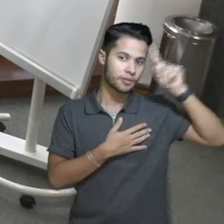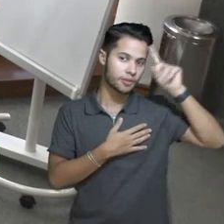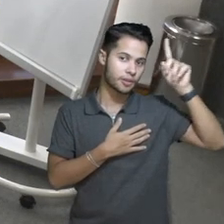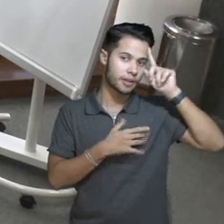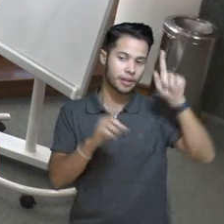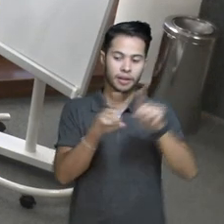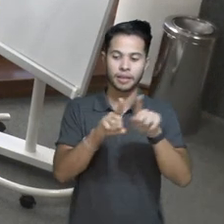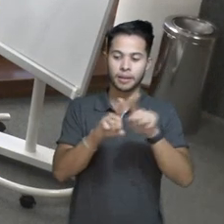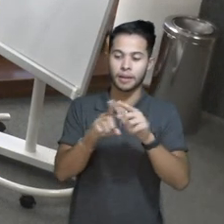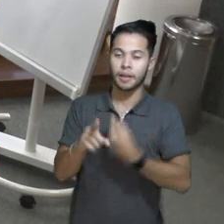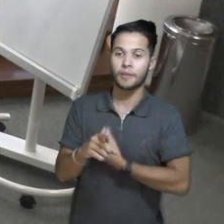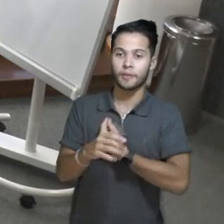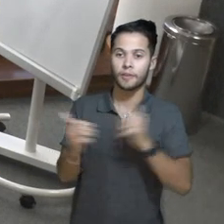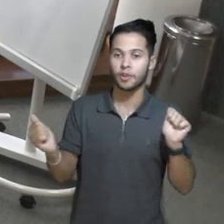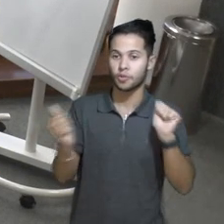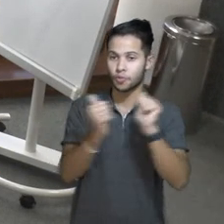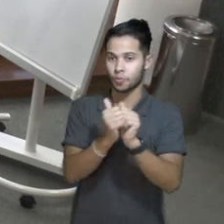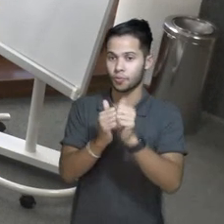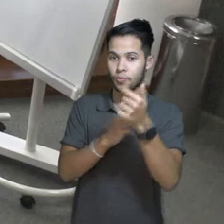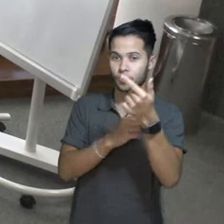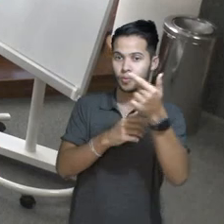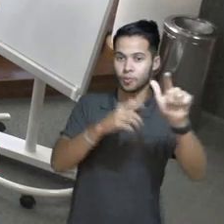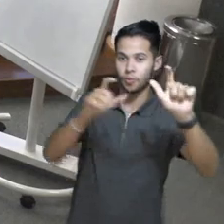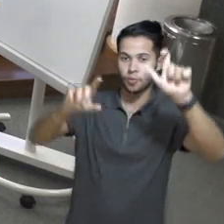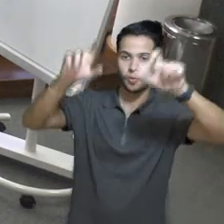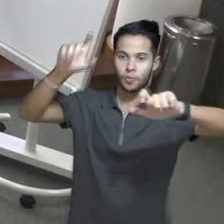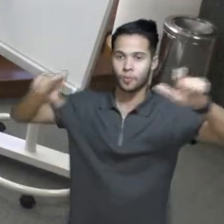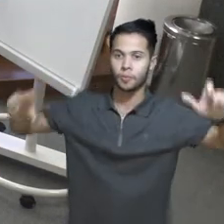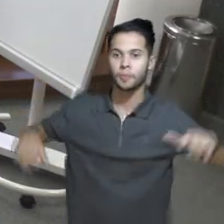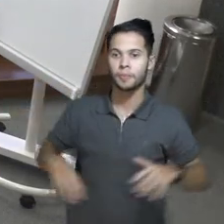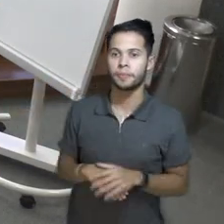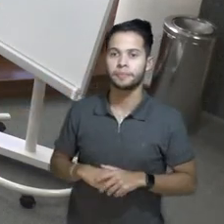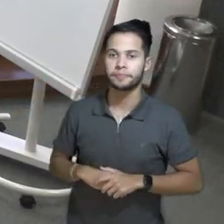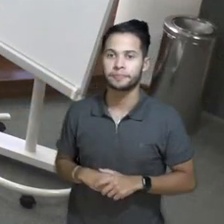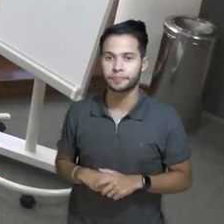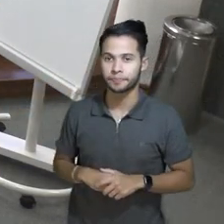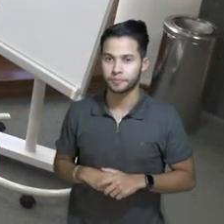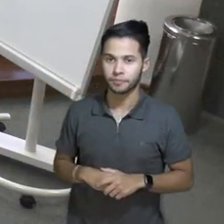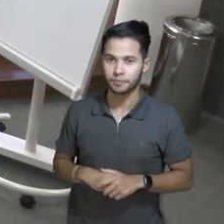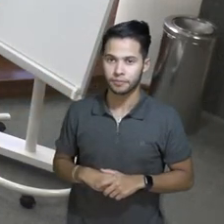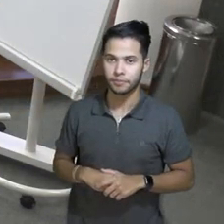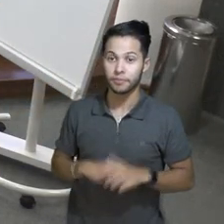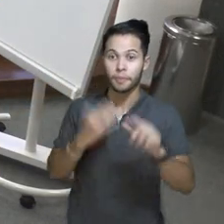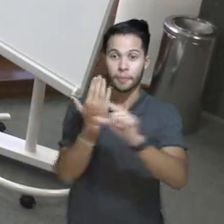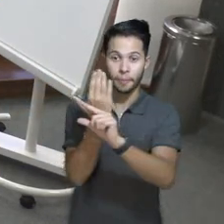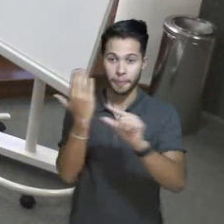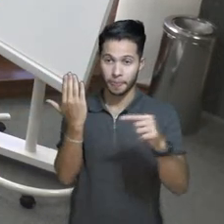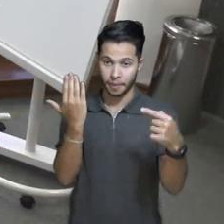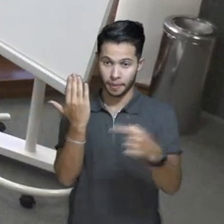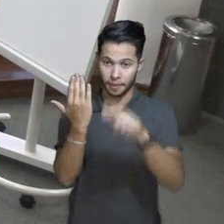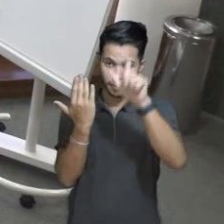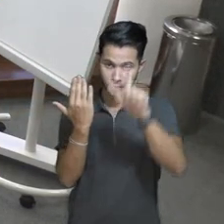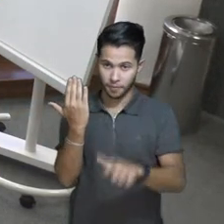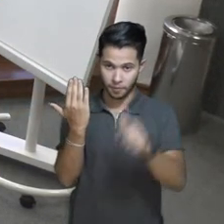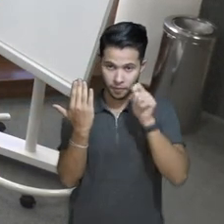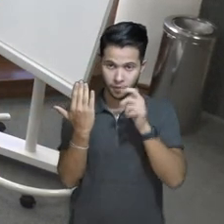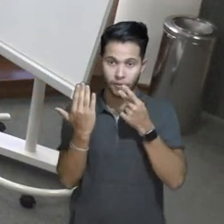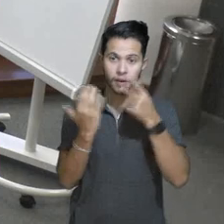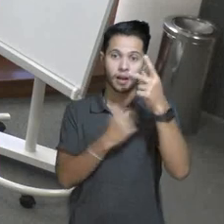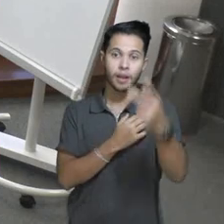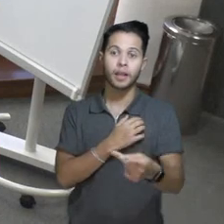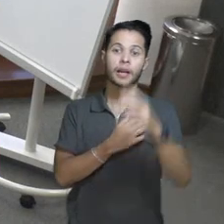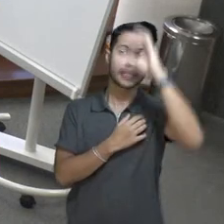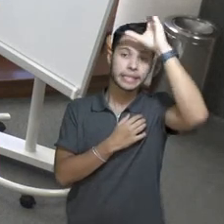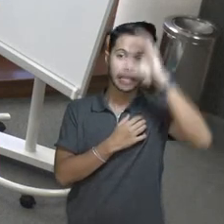convivência com os outros pode passar e aí ela vai dizer que a cidadania está